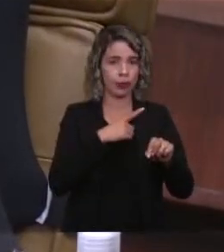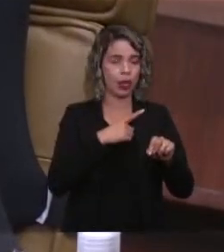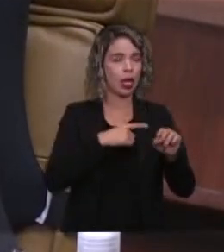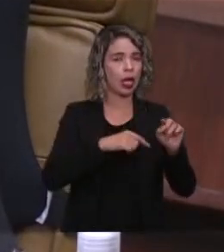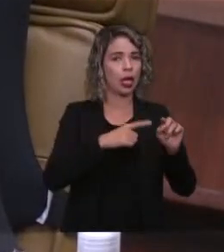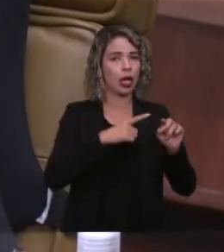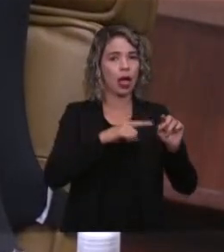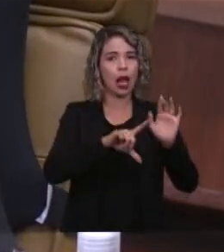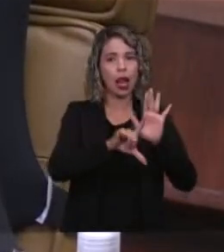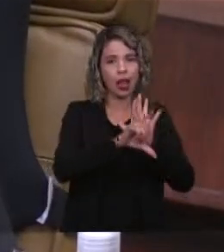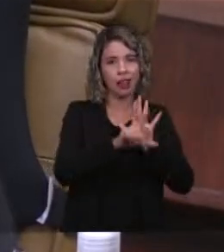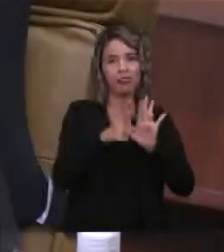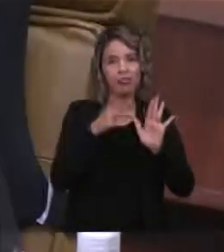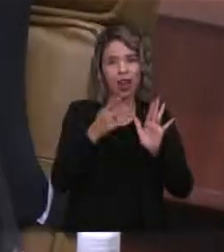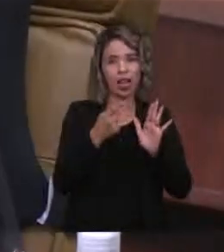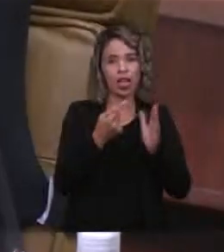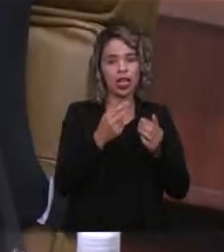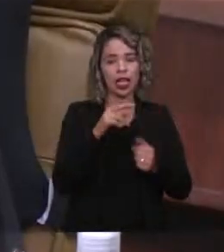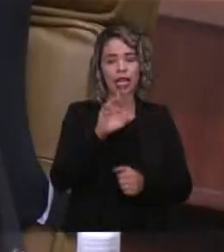em enriquecimento.